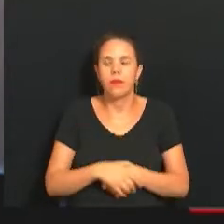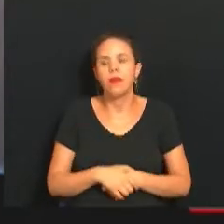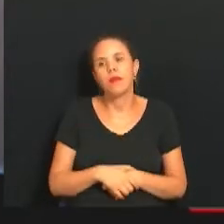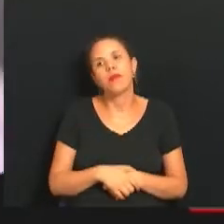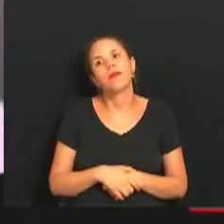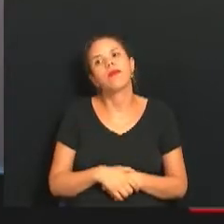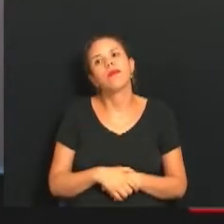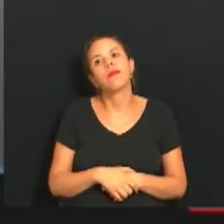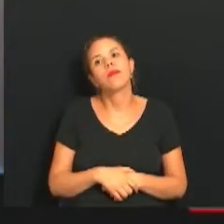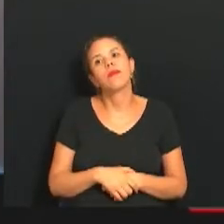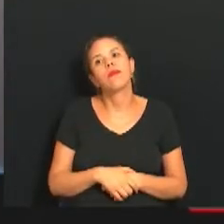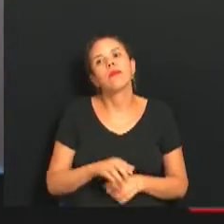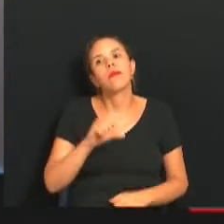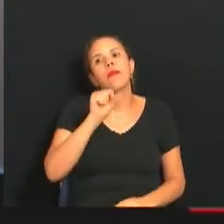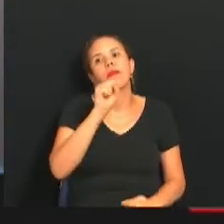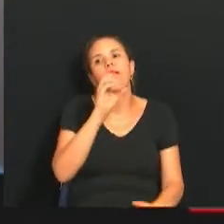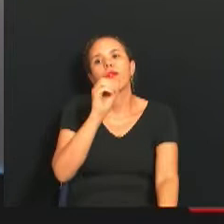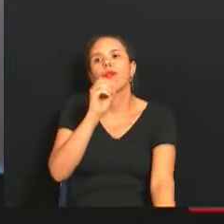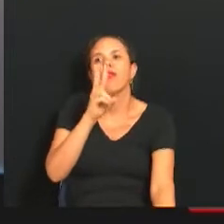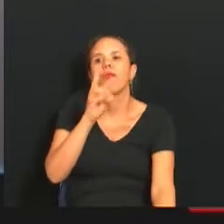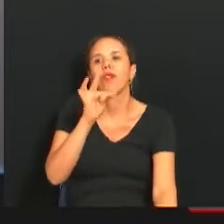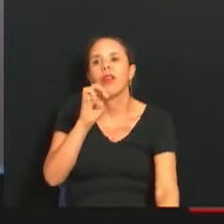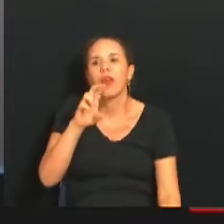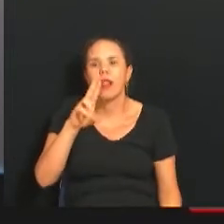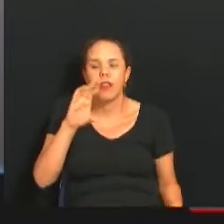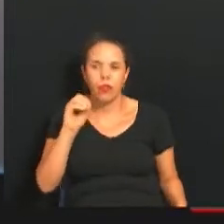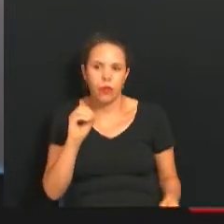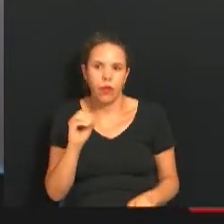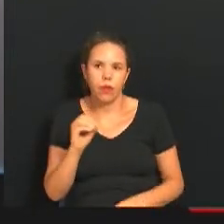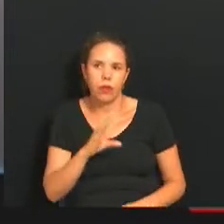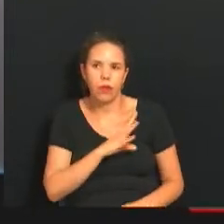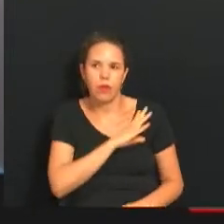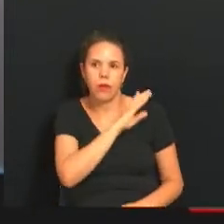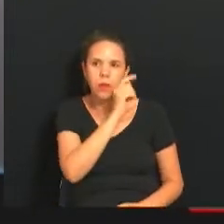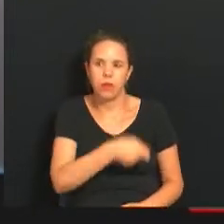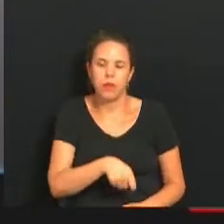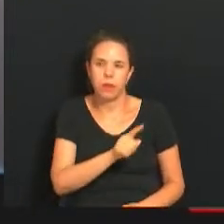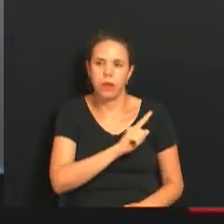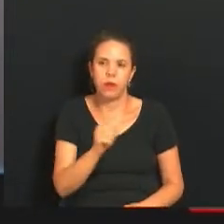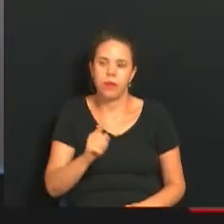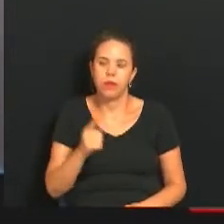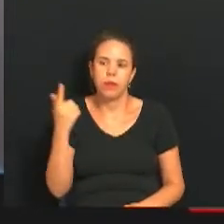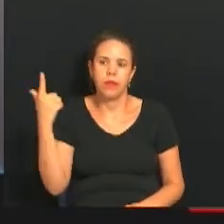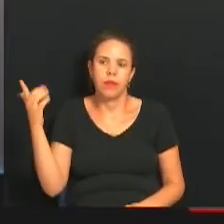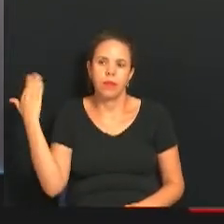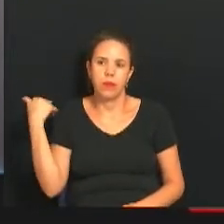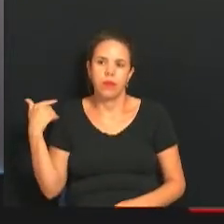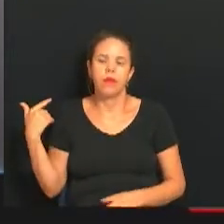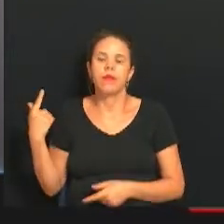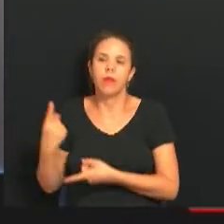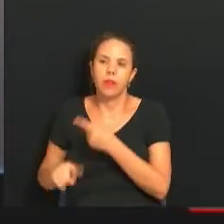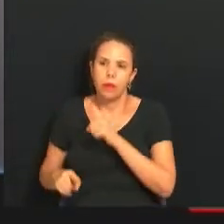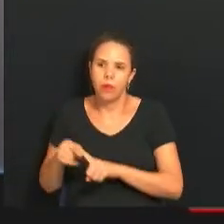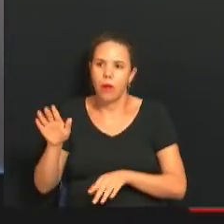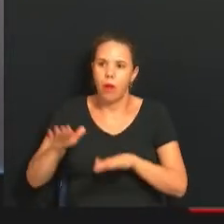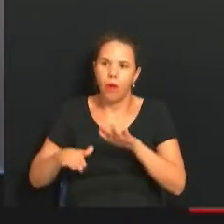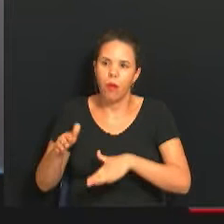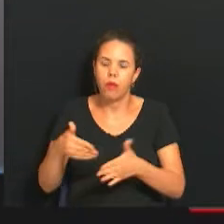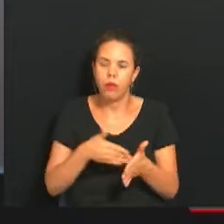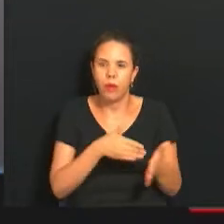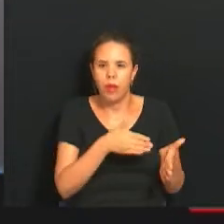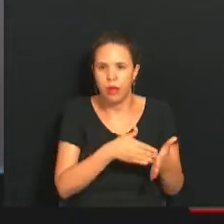bloco soviético, digamos assim, né? Não era do bloco comunista, porque o Pacto de Varsóvia ele estava restrito apenas aos países